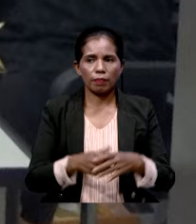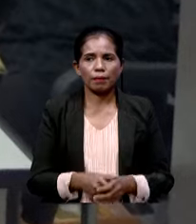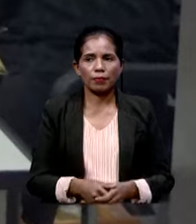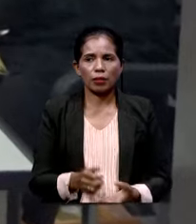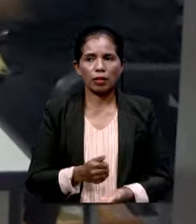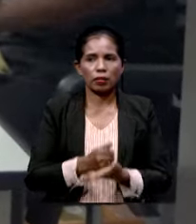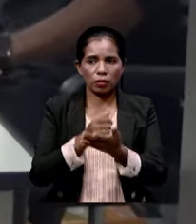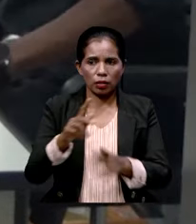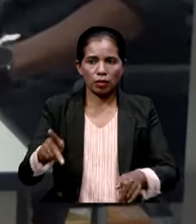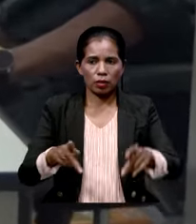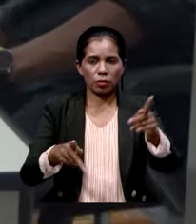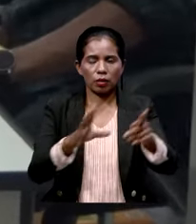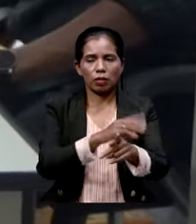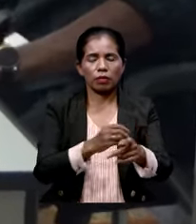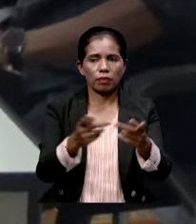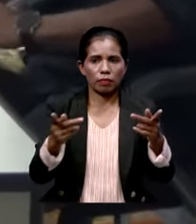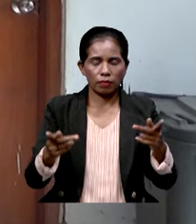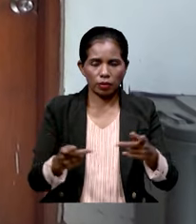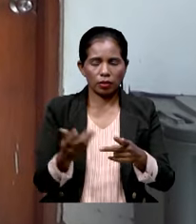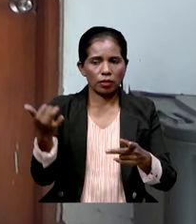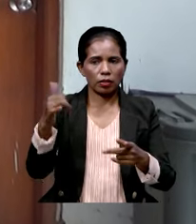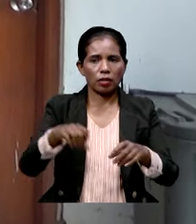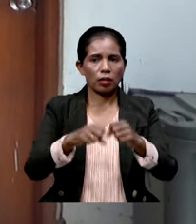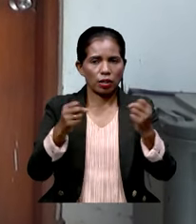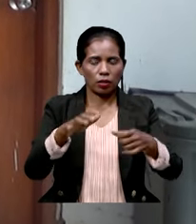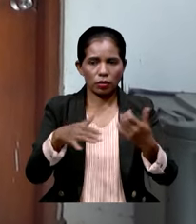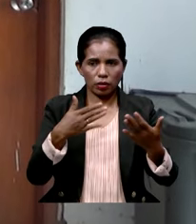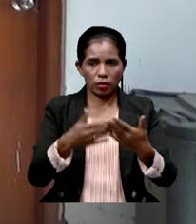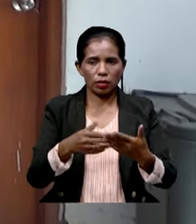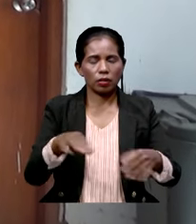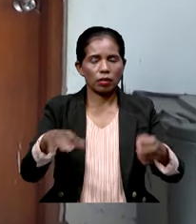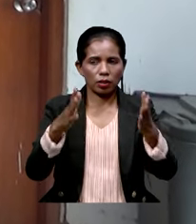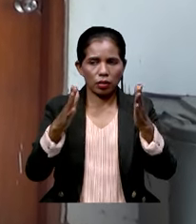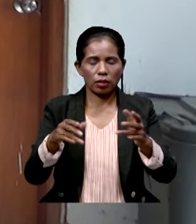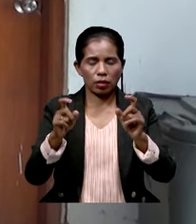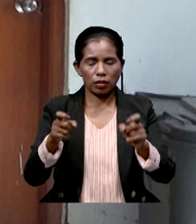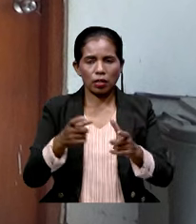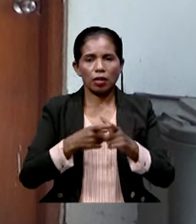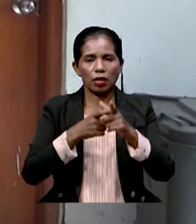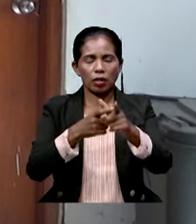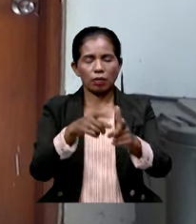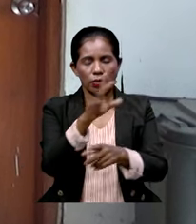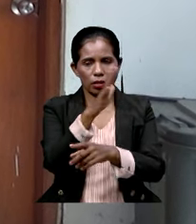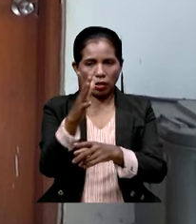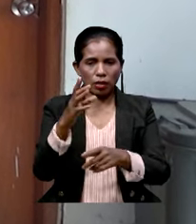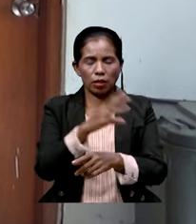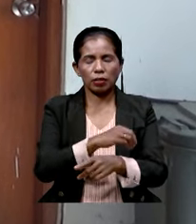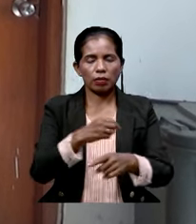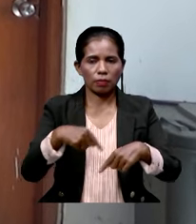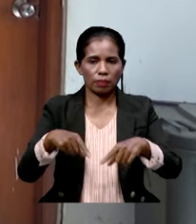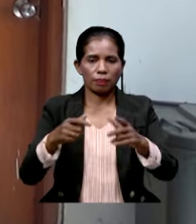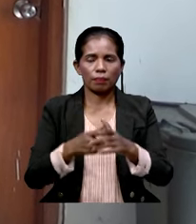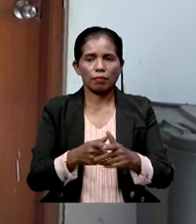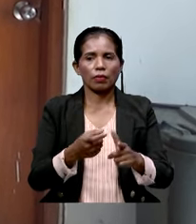facilidade público basaneamento sira ia edifício referemos at hotu ho di obriga funcionário sira tenki halai ba ailaran banghira atu soebe li